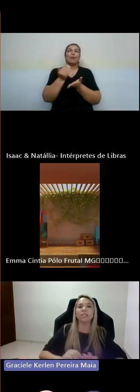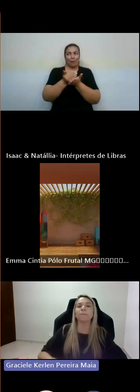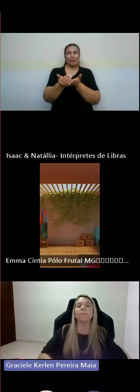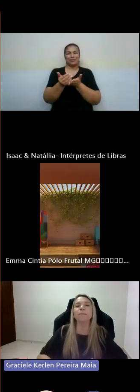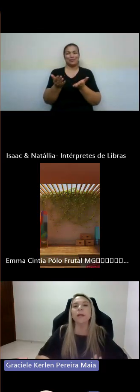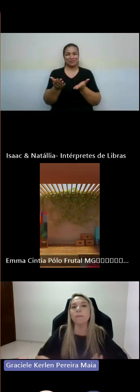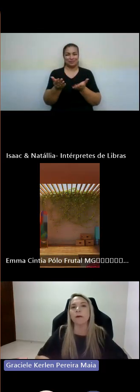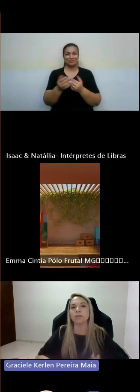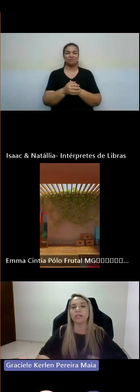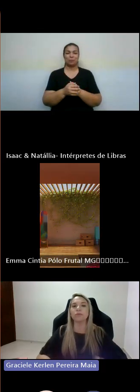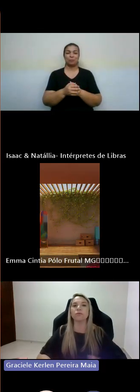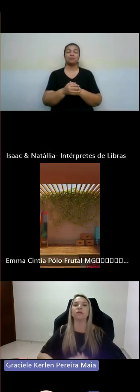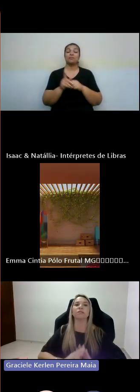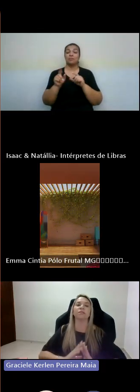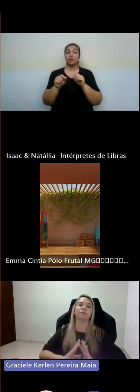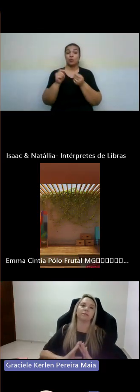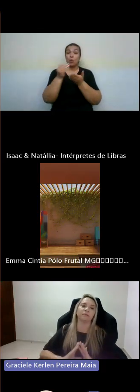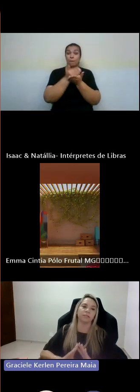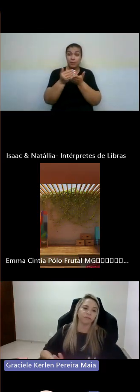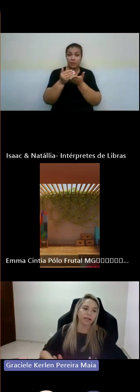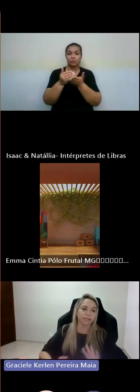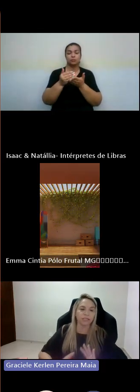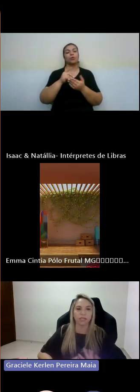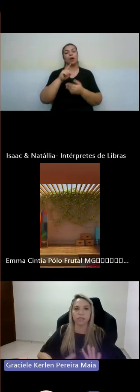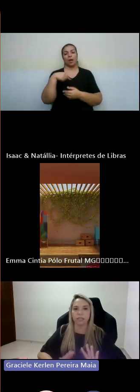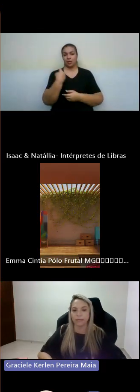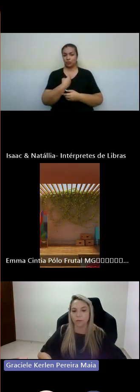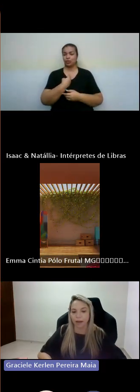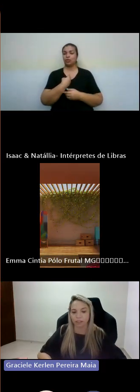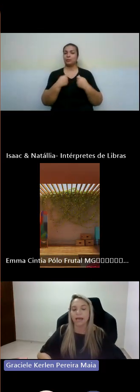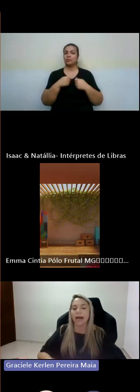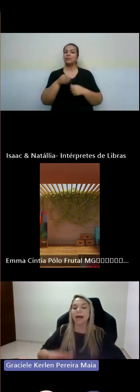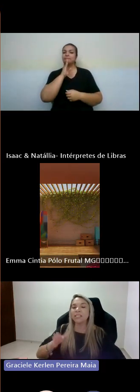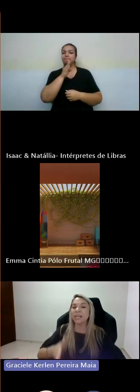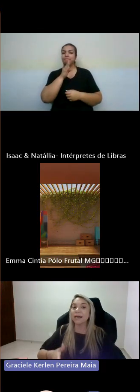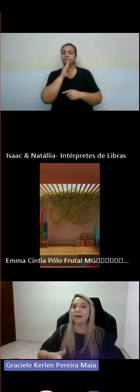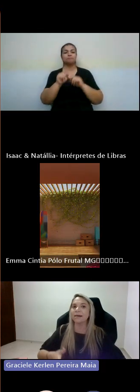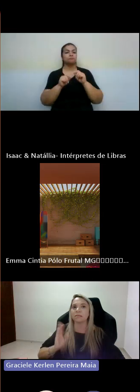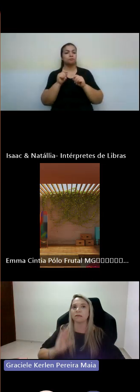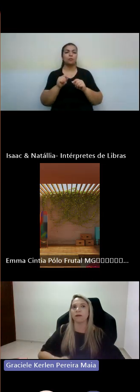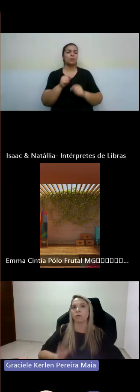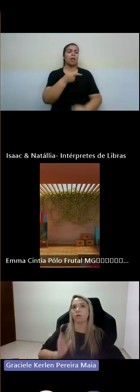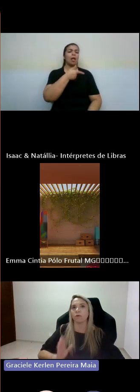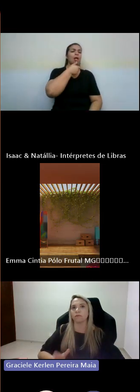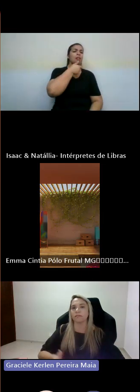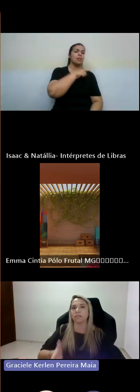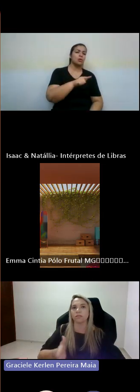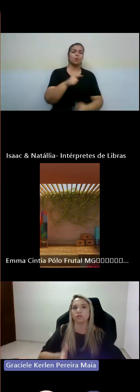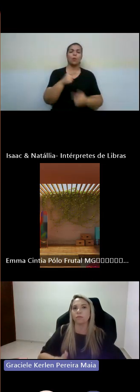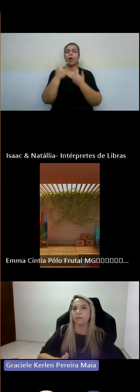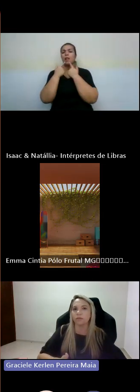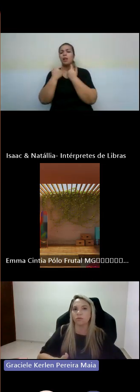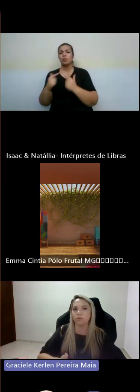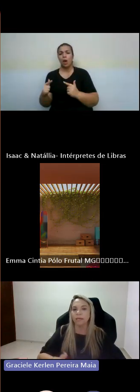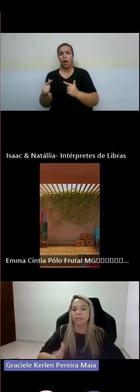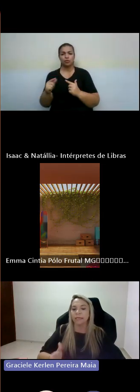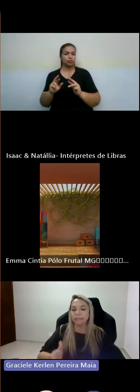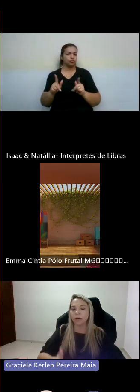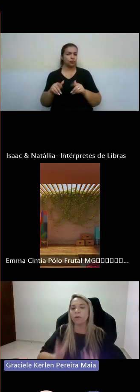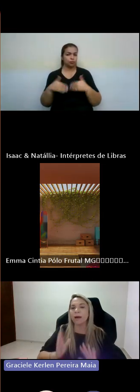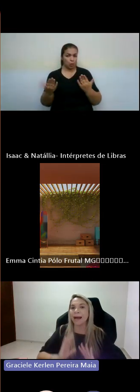a gente não pode ter dúvida diferença de língua e linguagem. A Jeane já falou com vocês sobre